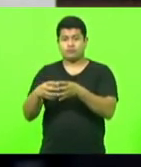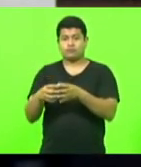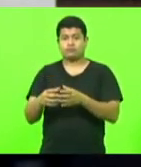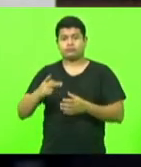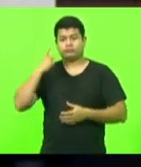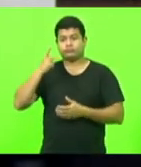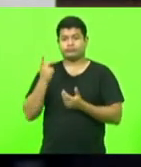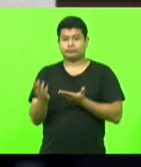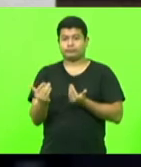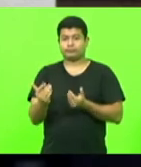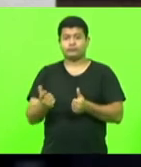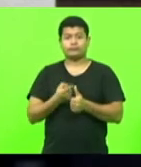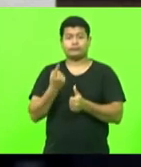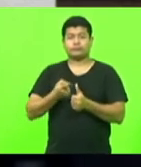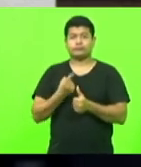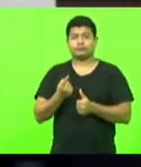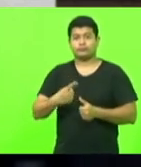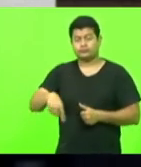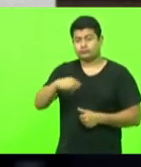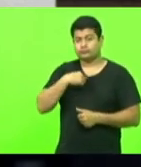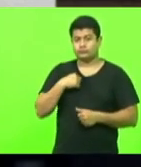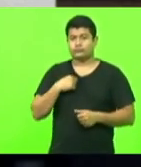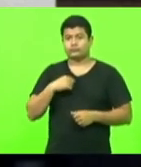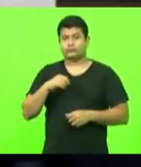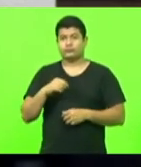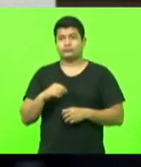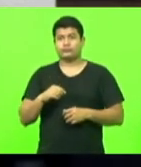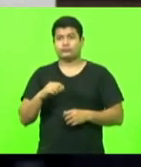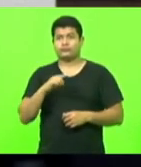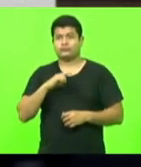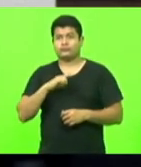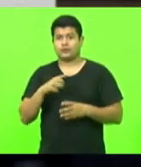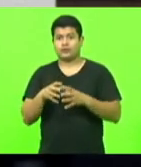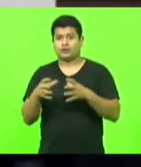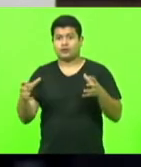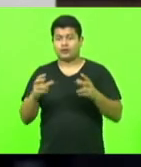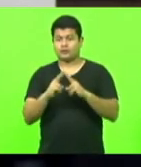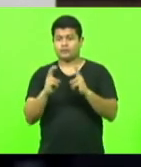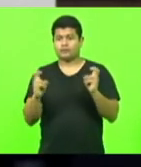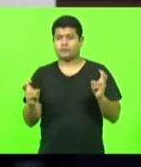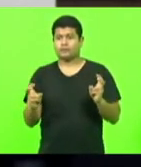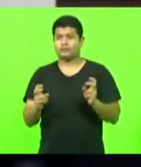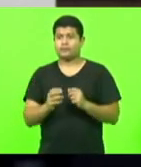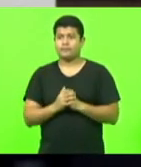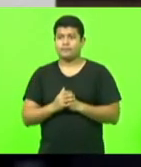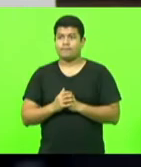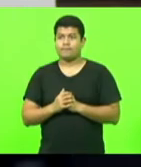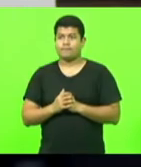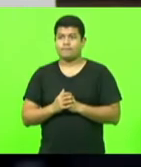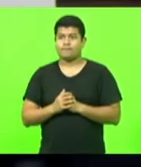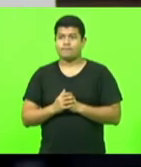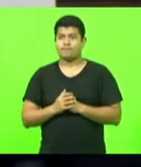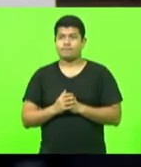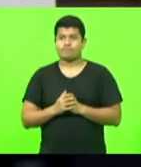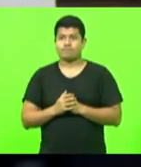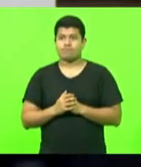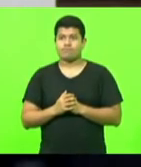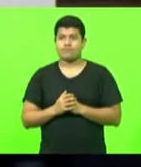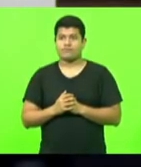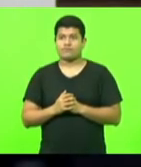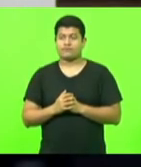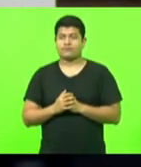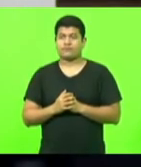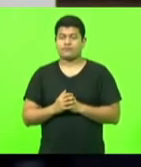Primeiro, nós vamos fazer o sorteio da Grande Florianópolis. É isso aí, né? Muito